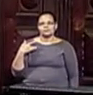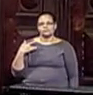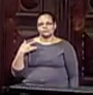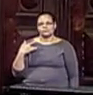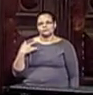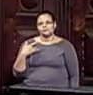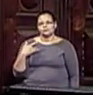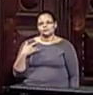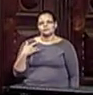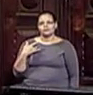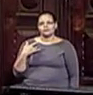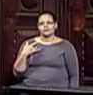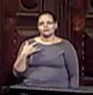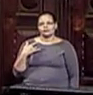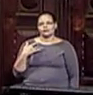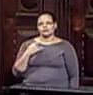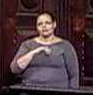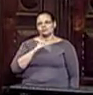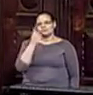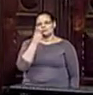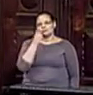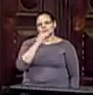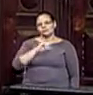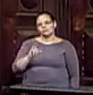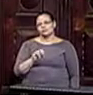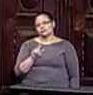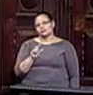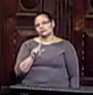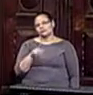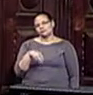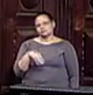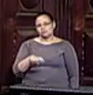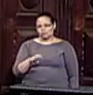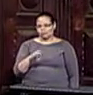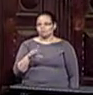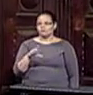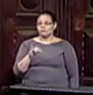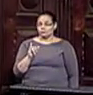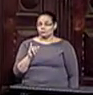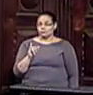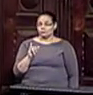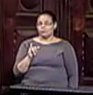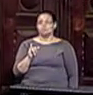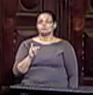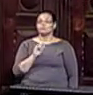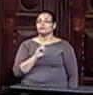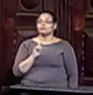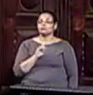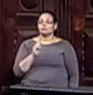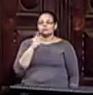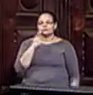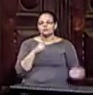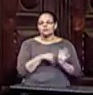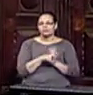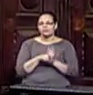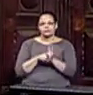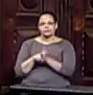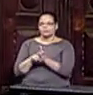iceberg, deputado Giulianelli, porque ainda não se investigou organizações